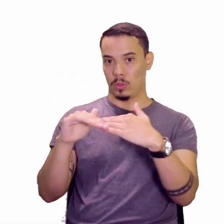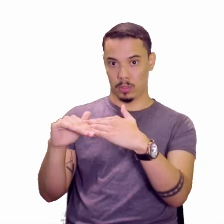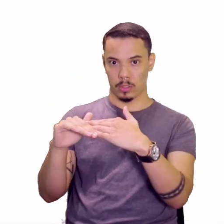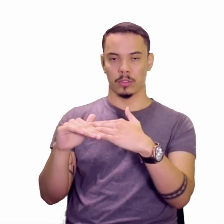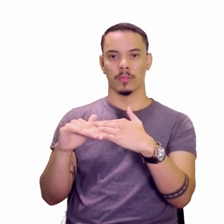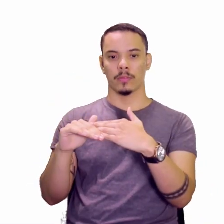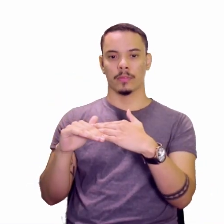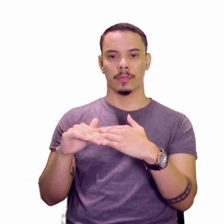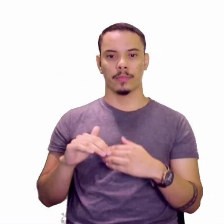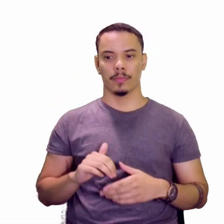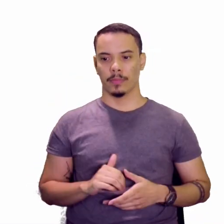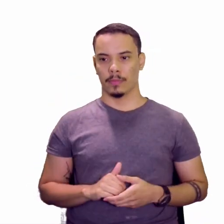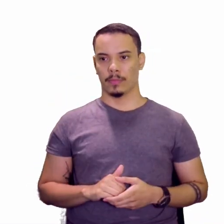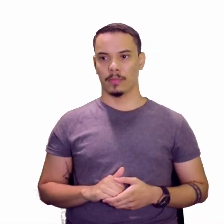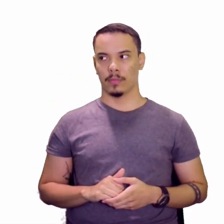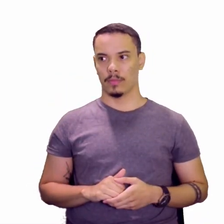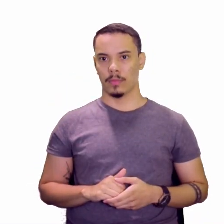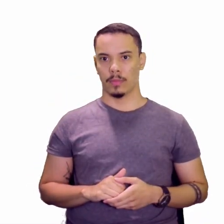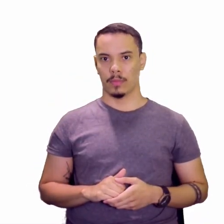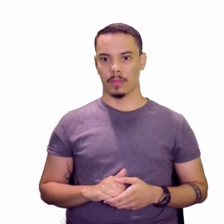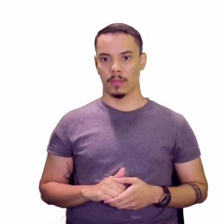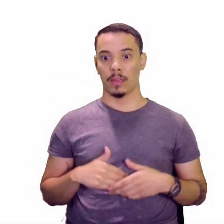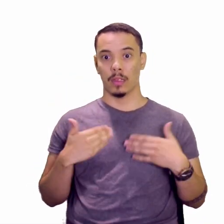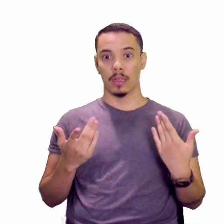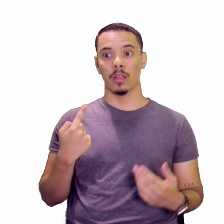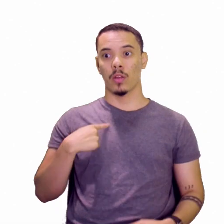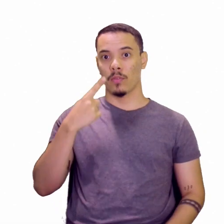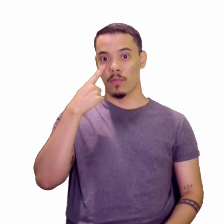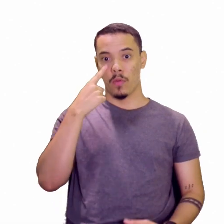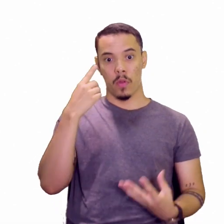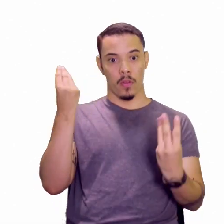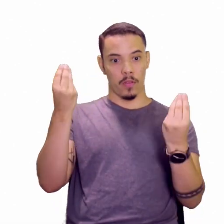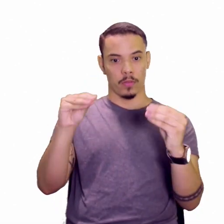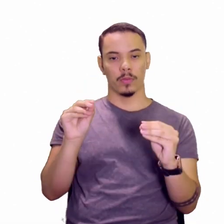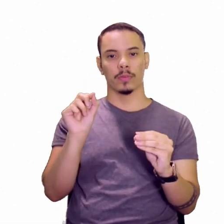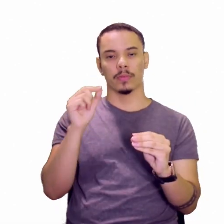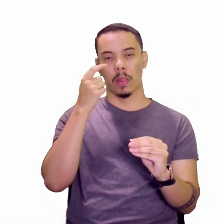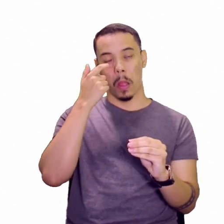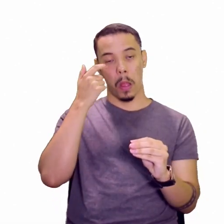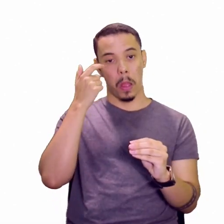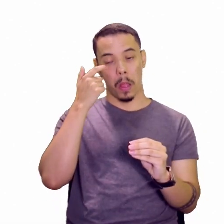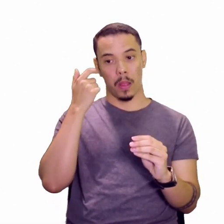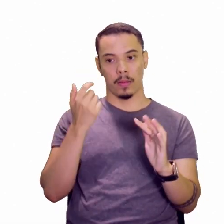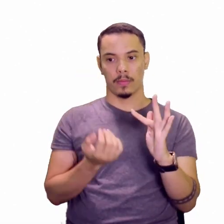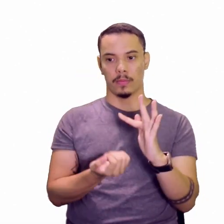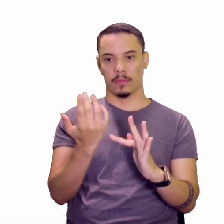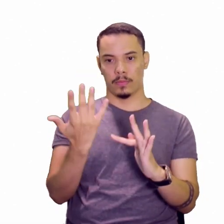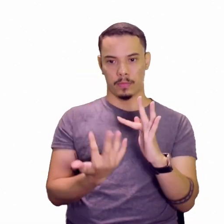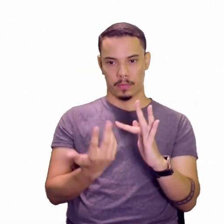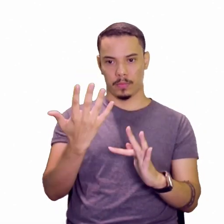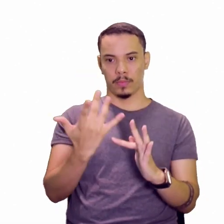tá aqui, olha só. Então, vamos construir a nossa função horária. Lembrando